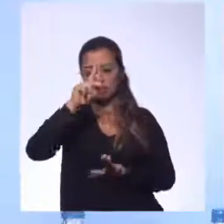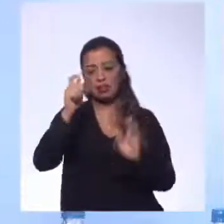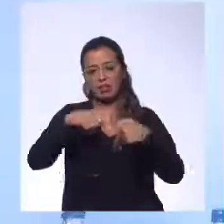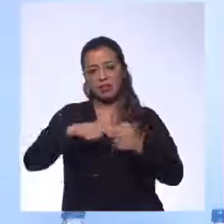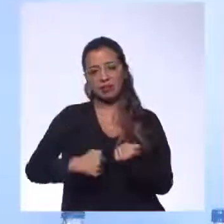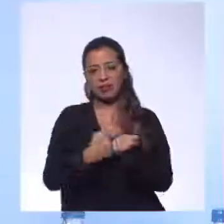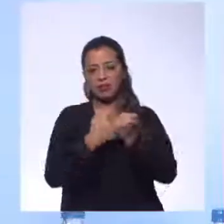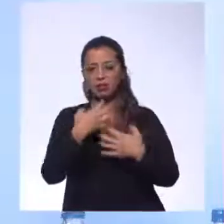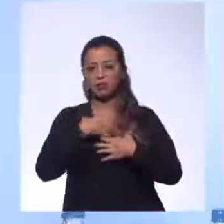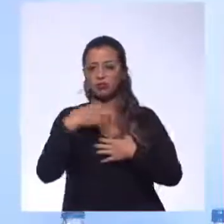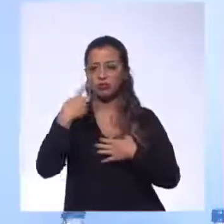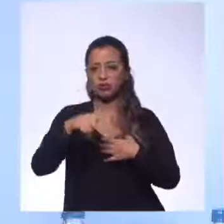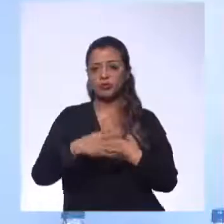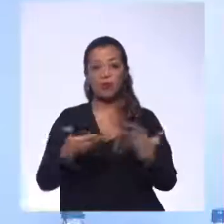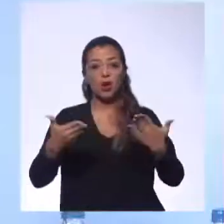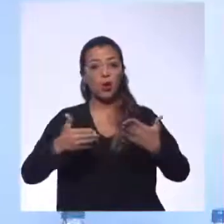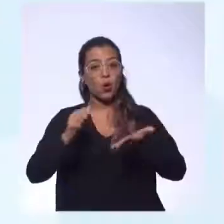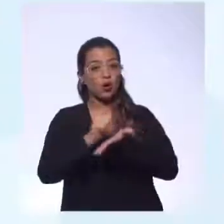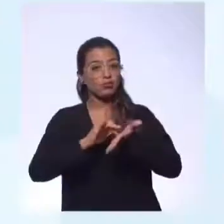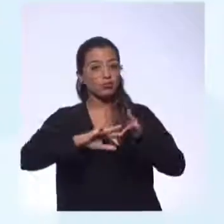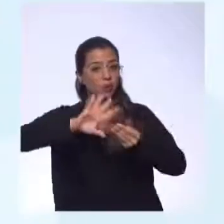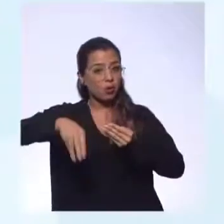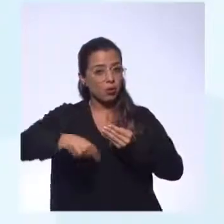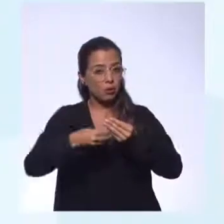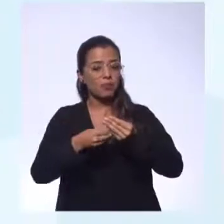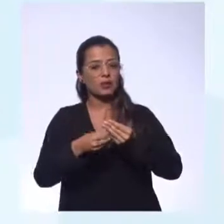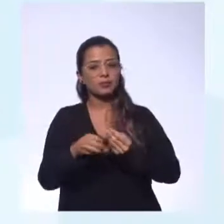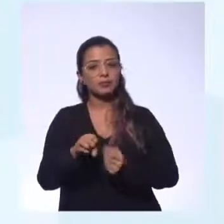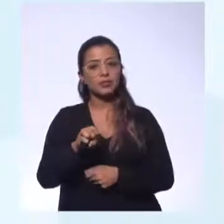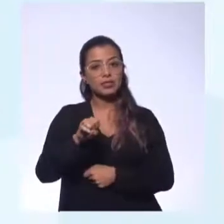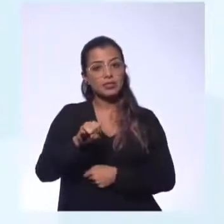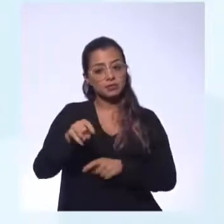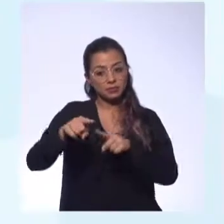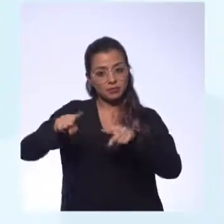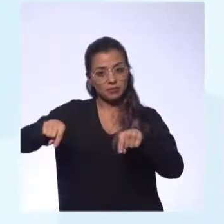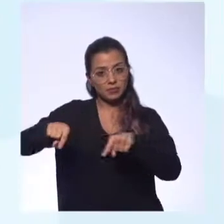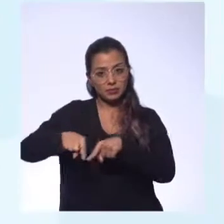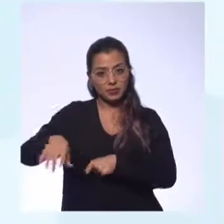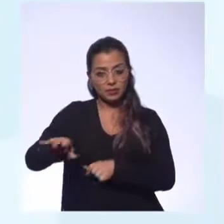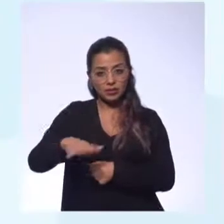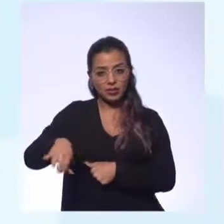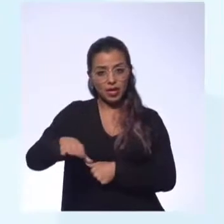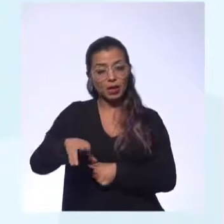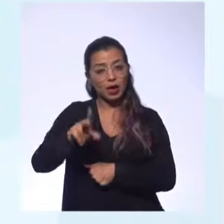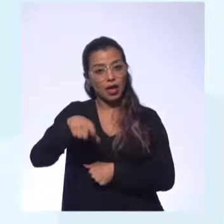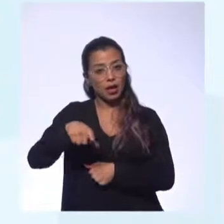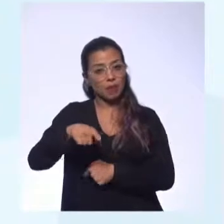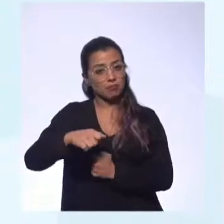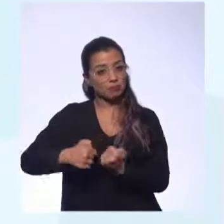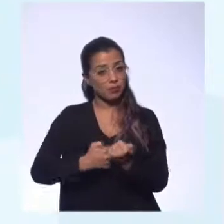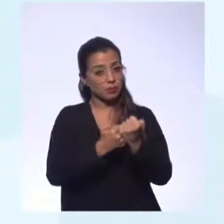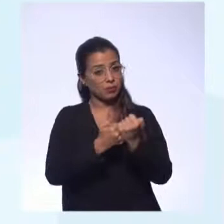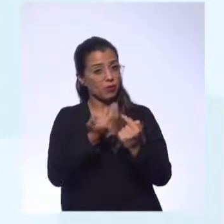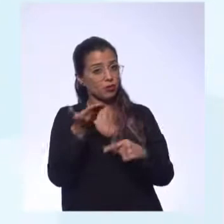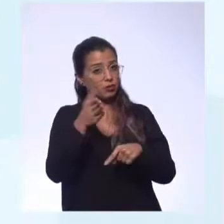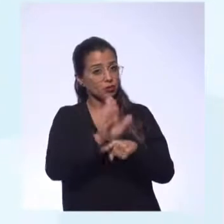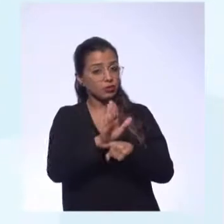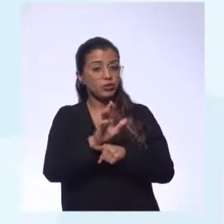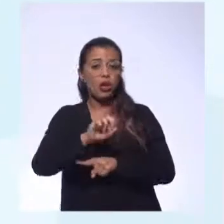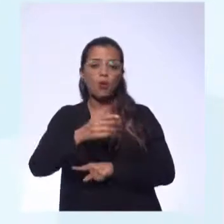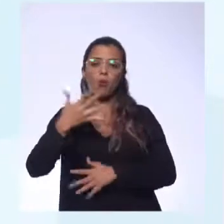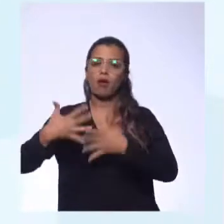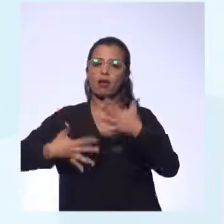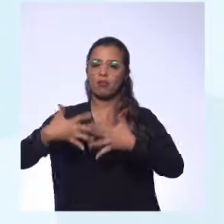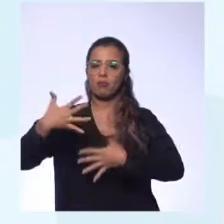quiserem. Então, gente, vamos para a atividade complementar. Celular em sala de aula, uma ferramenta que ajuda ou atrapalha a aprendizagem dos